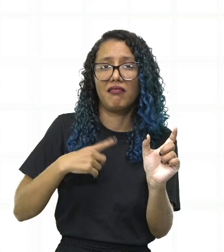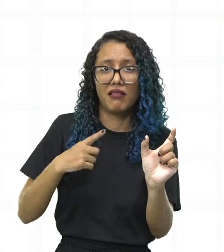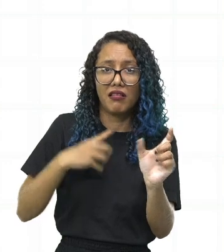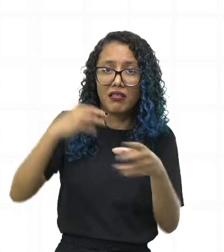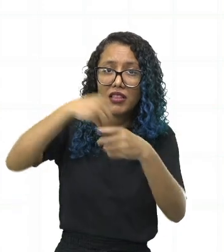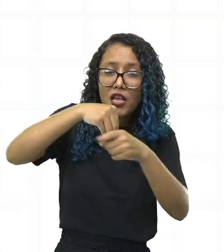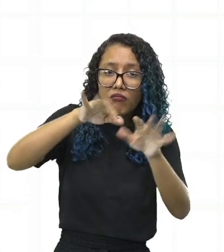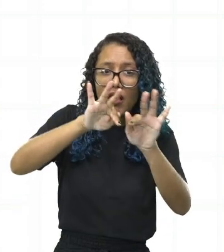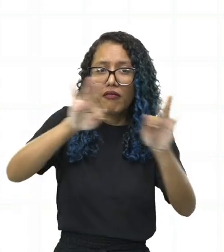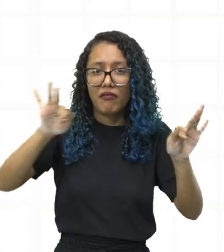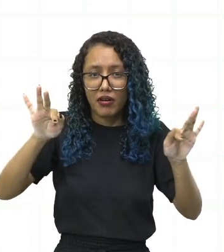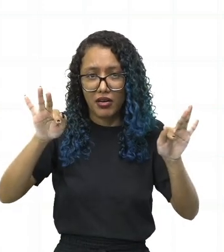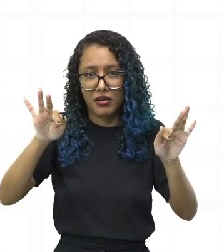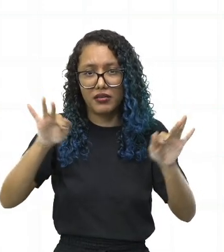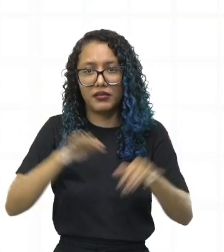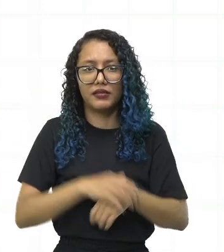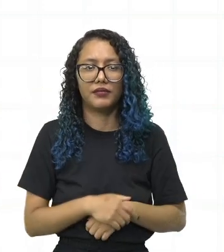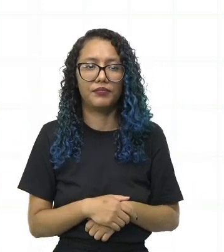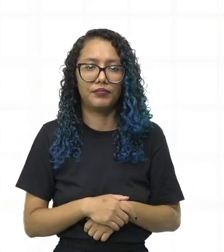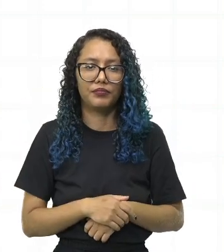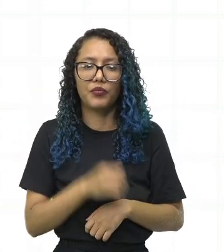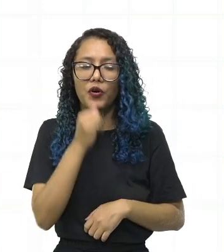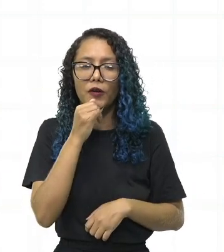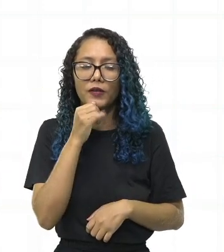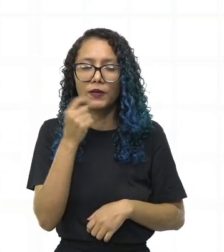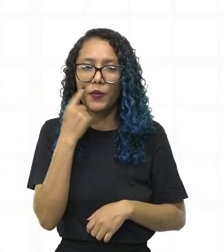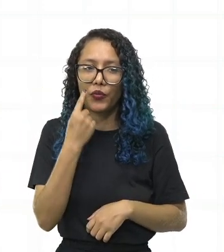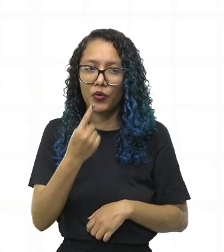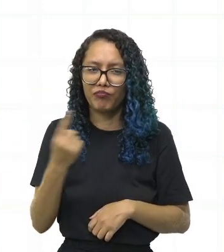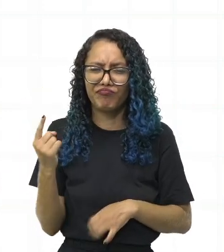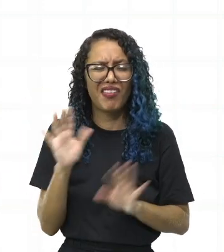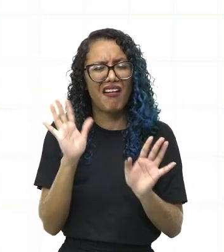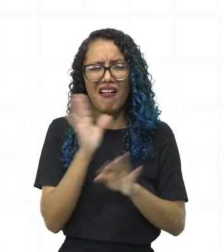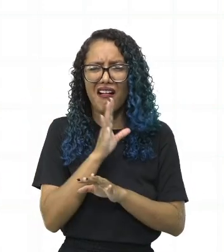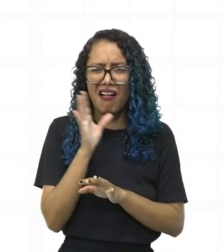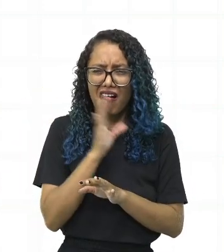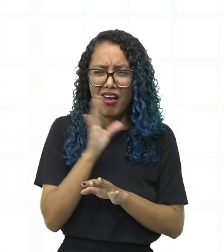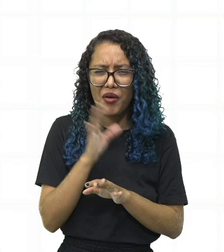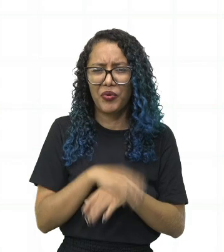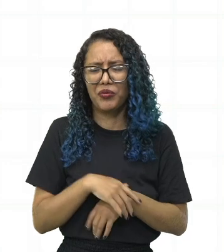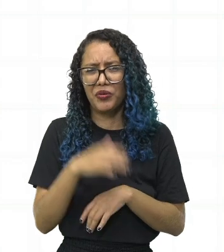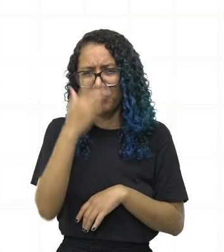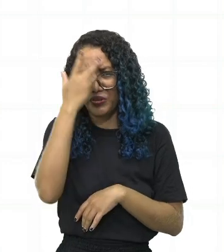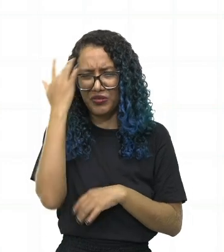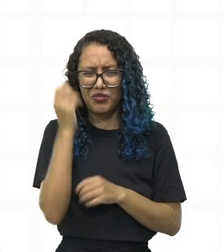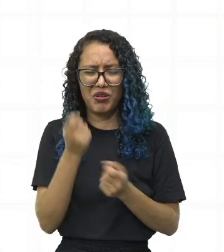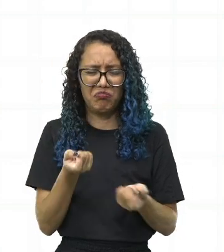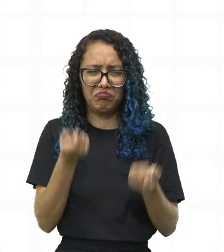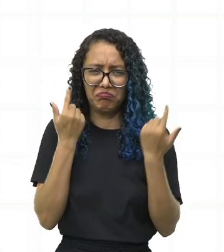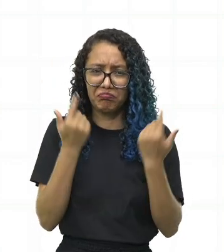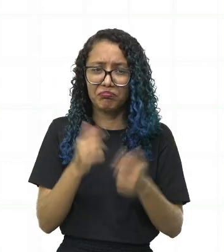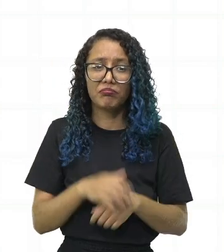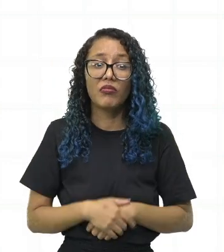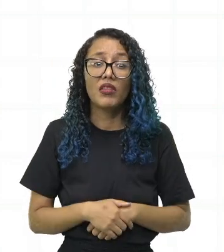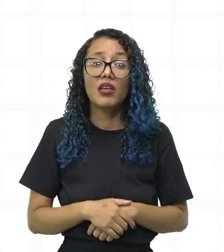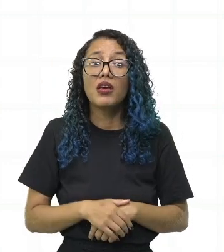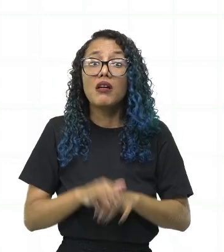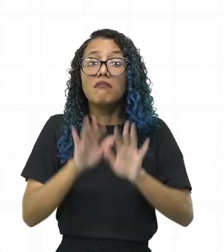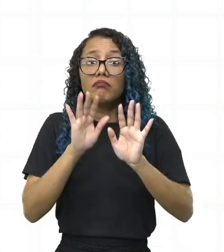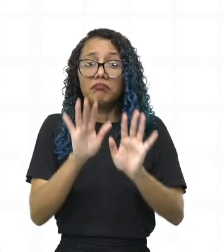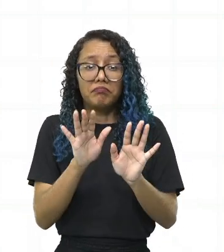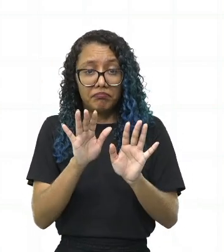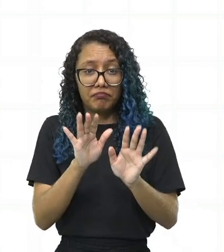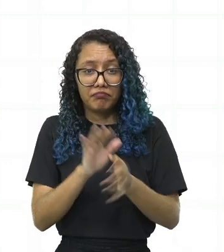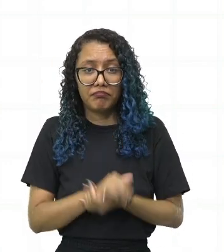foi coisa bem passageira, dessas que ninguém liga, mas entre o ponto e a